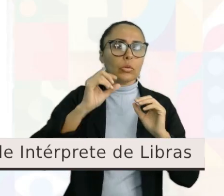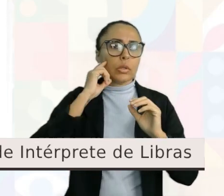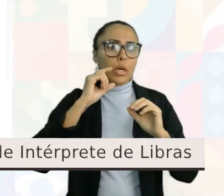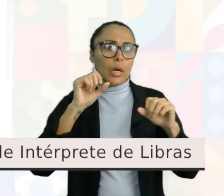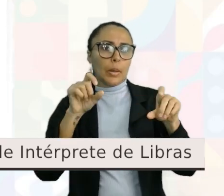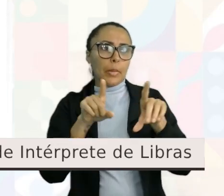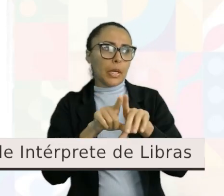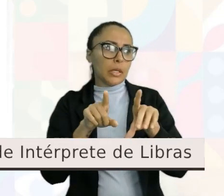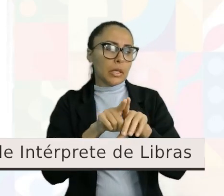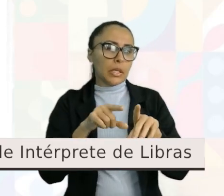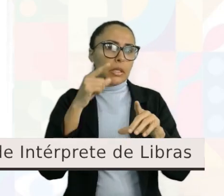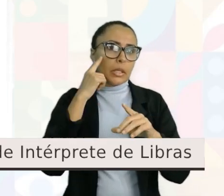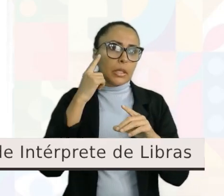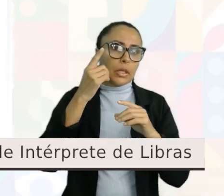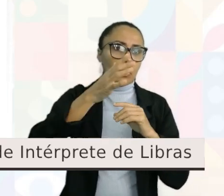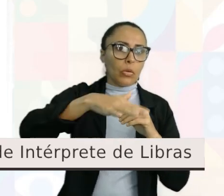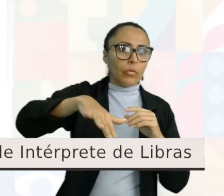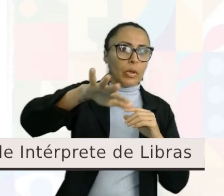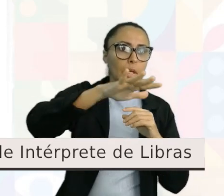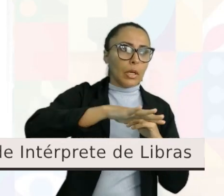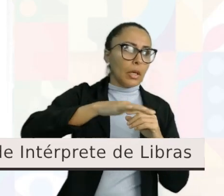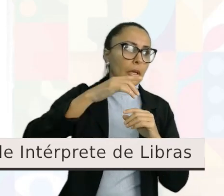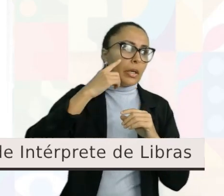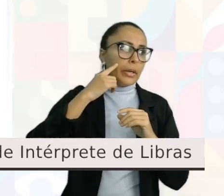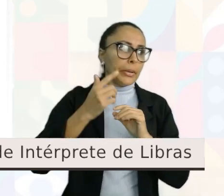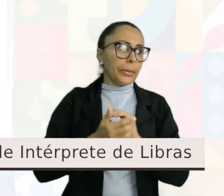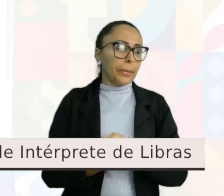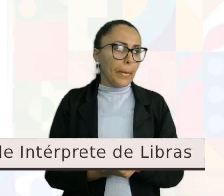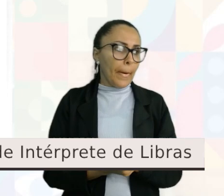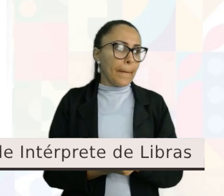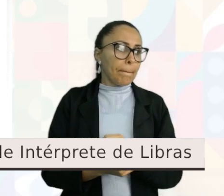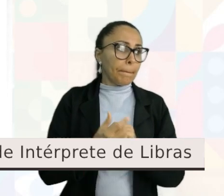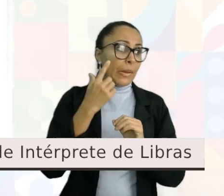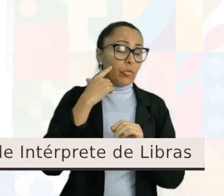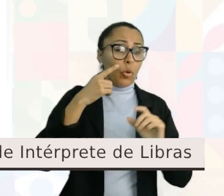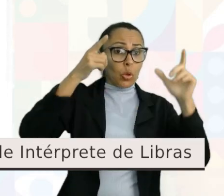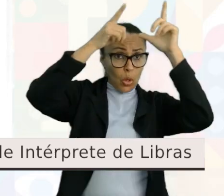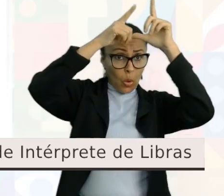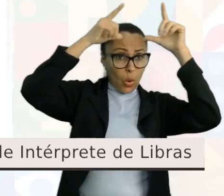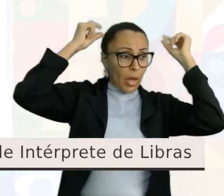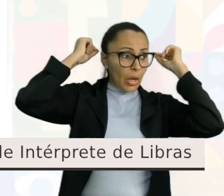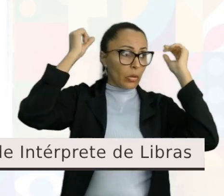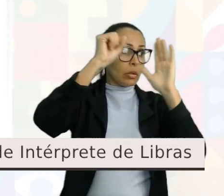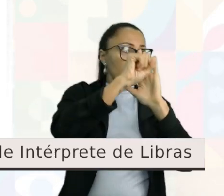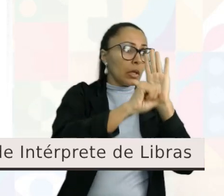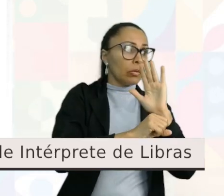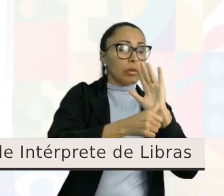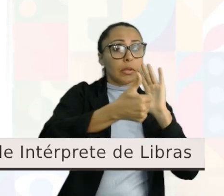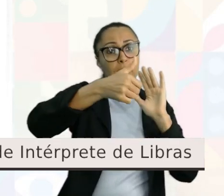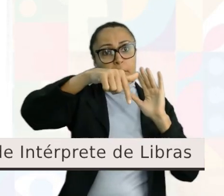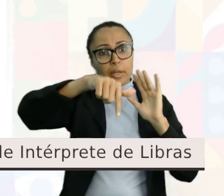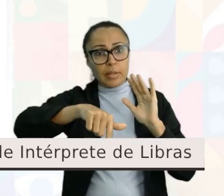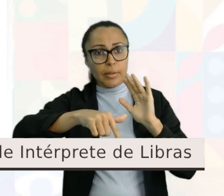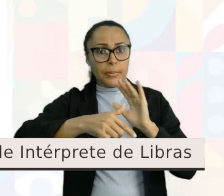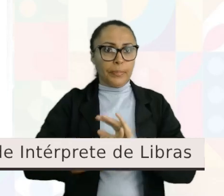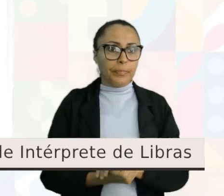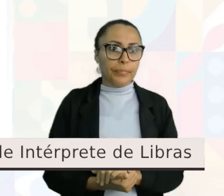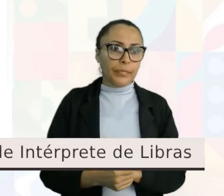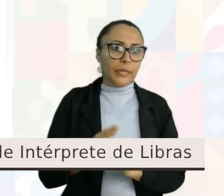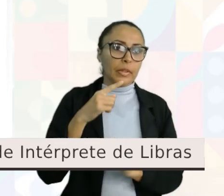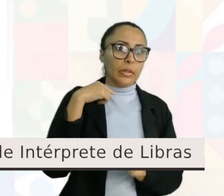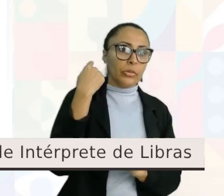foi um gravurista, né, um geômetra holandês do século XVII. Né? Então ali a gente